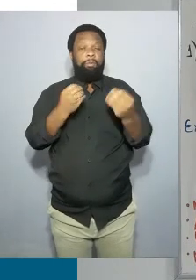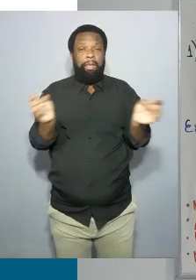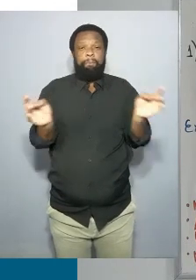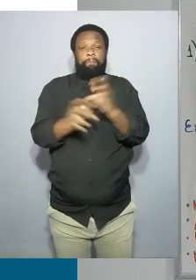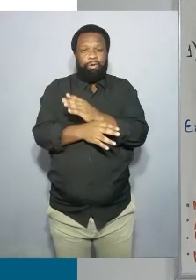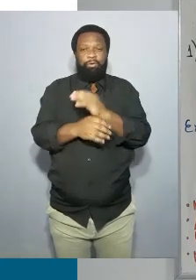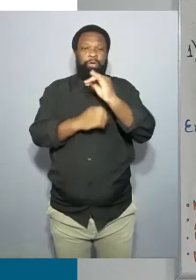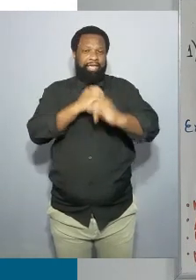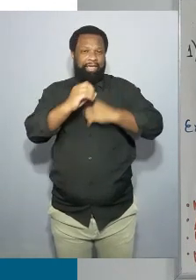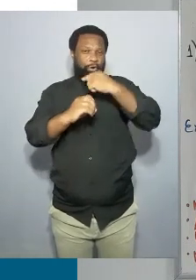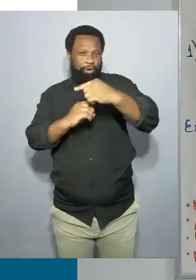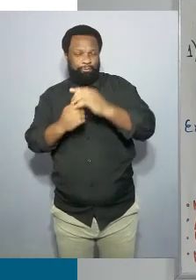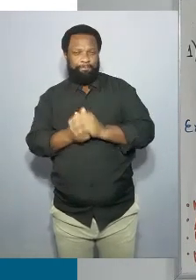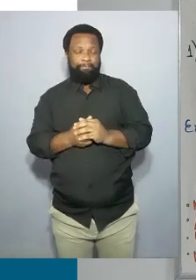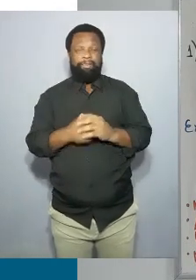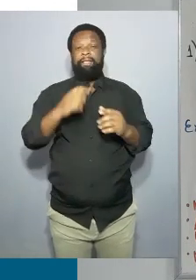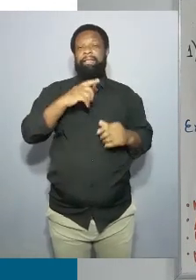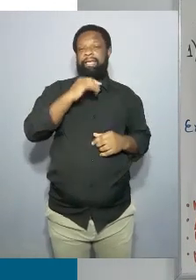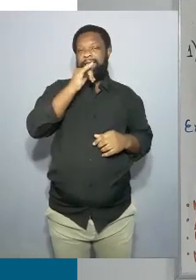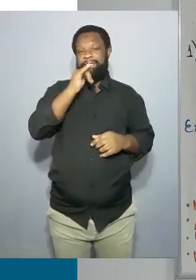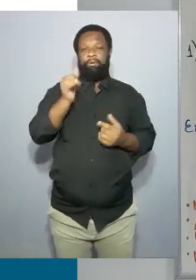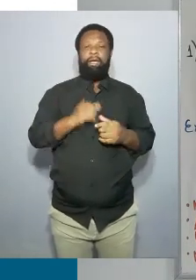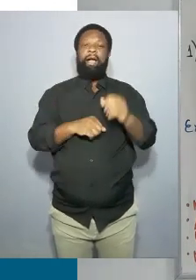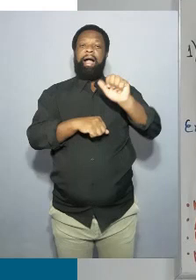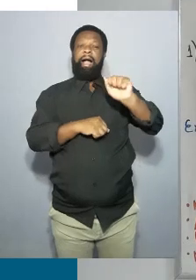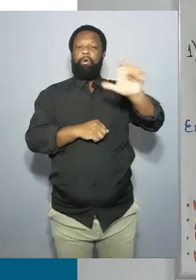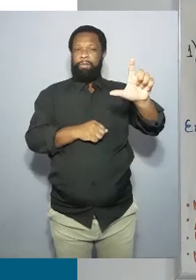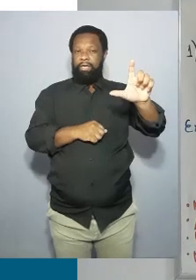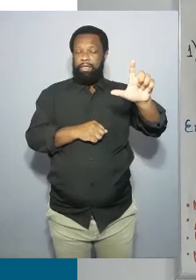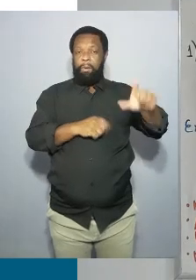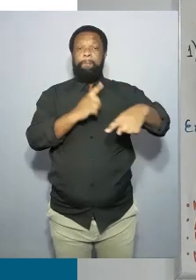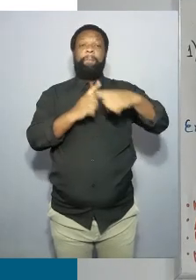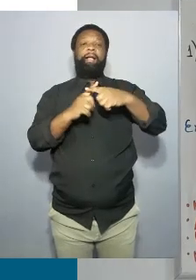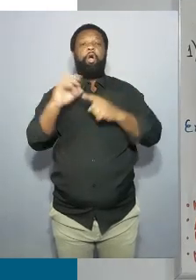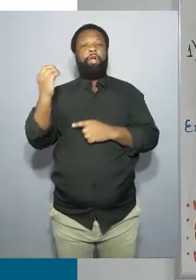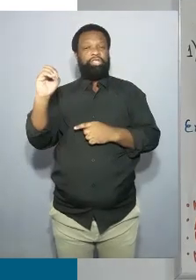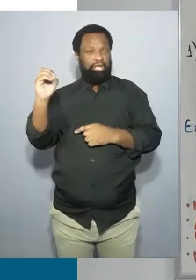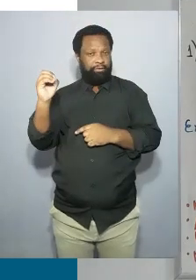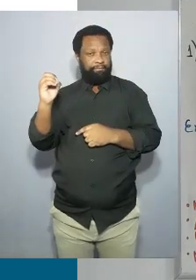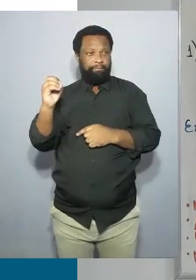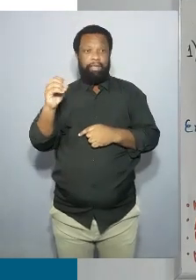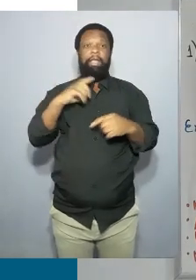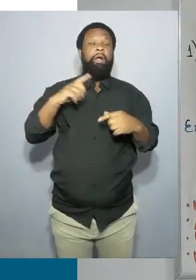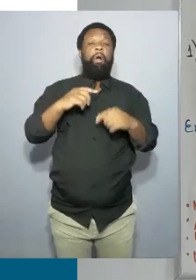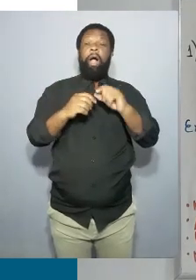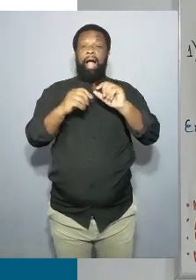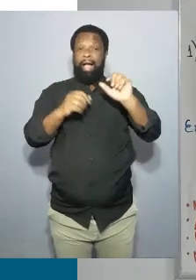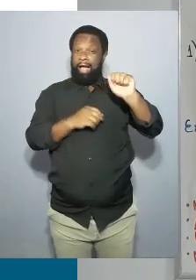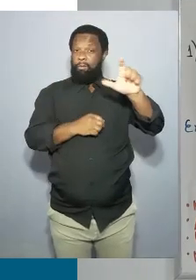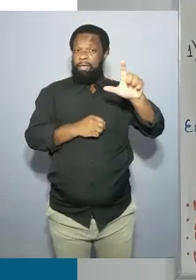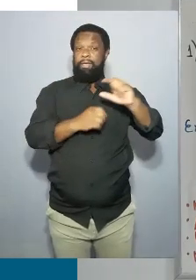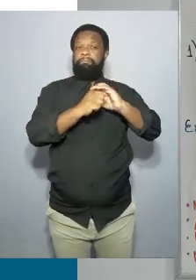composto iônico. Bom, aqui eu coloquei um exemplo do alumínio com o oxigênio. Pessoal, o alumínio tem